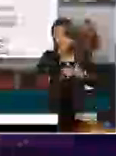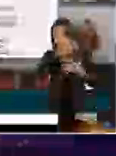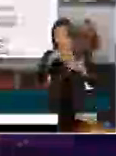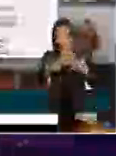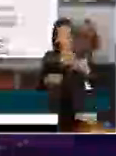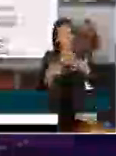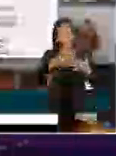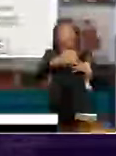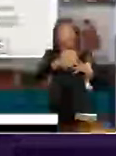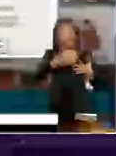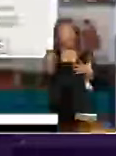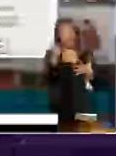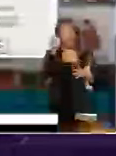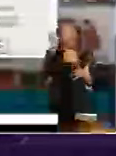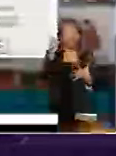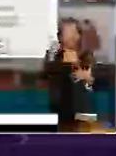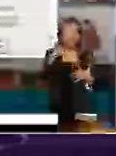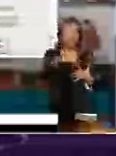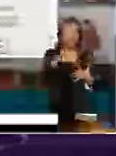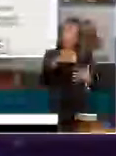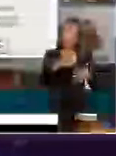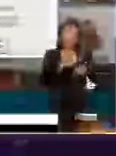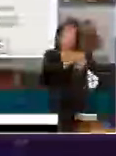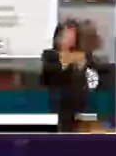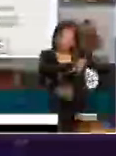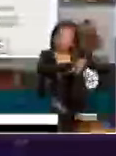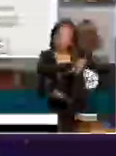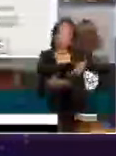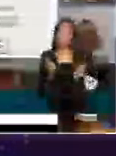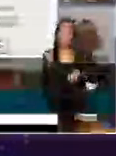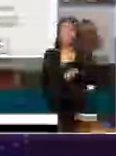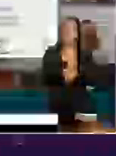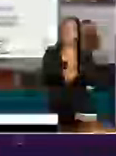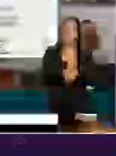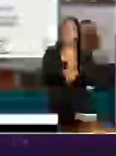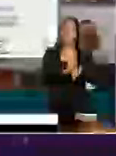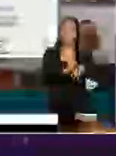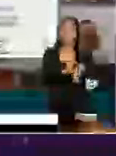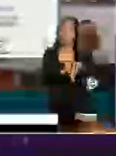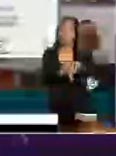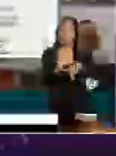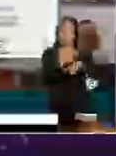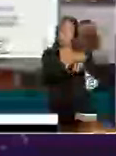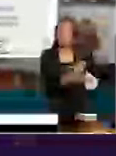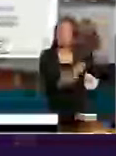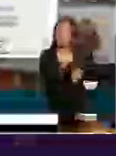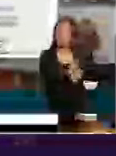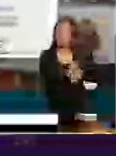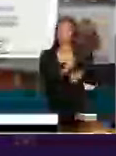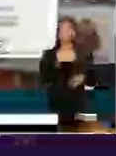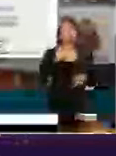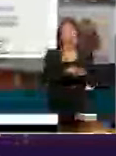reação adversa grave, com inclusive paralisia de membros inferiores, necessidade de sonda nasogástrica para